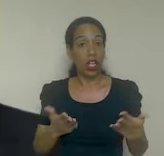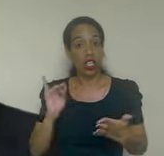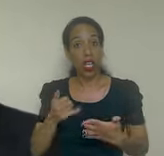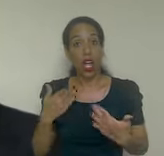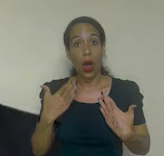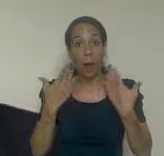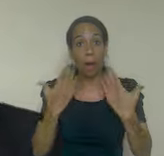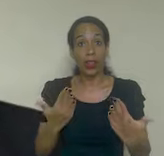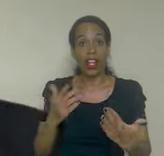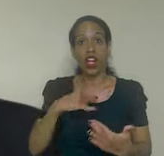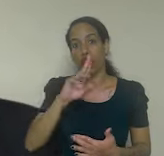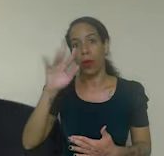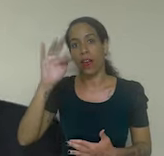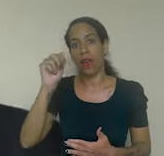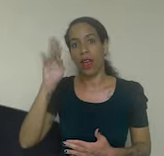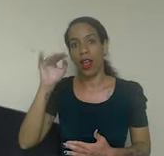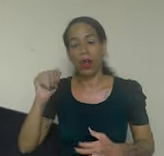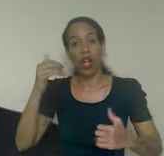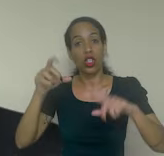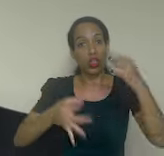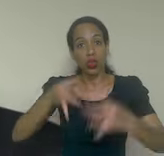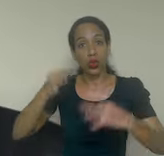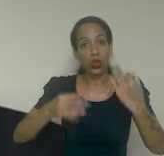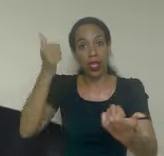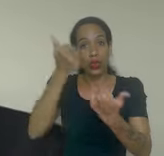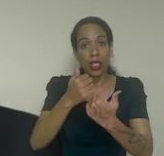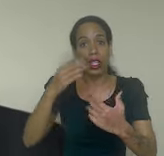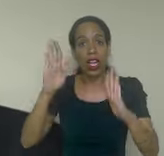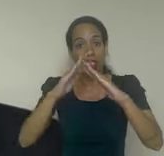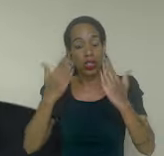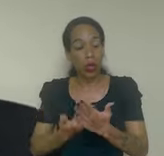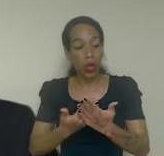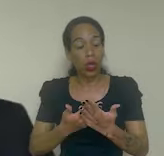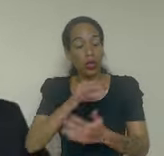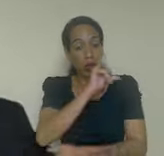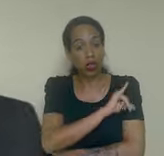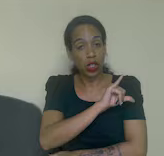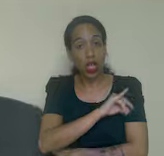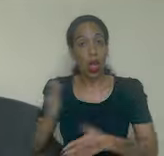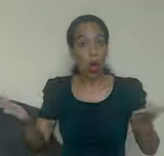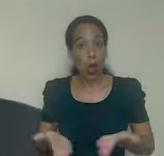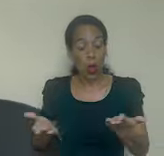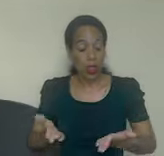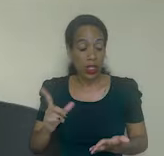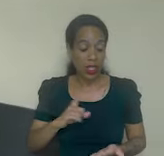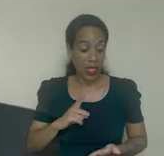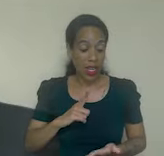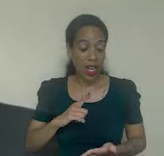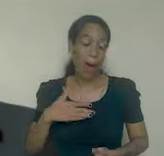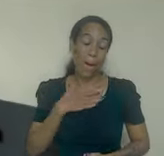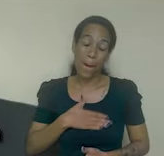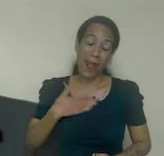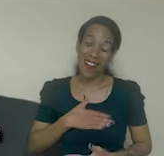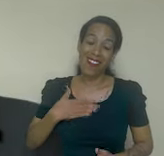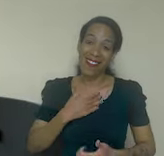mais nada, deixe-me me apresentar. Eu sou Fábio Rodrigues Gomes, sou juiz auxiliar da Escola Judicial aqui do Rio de Janeiro, e hoje nós teremos a